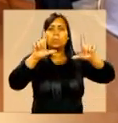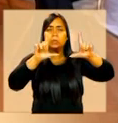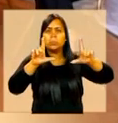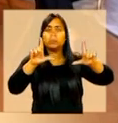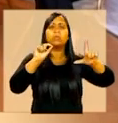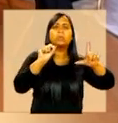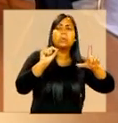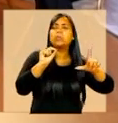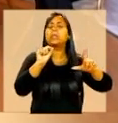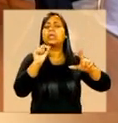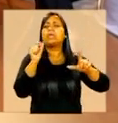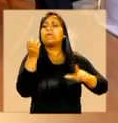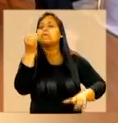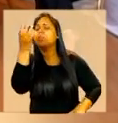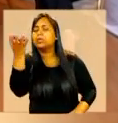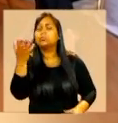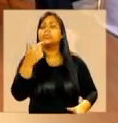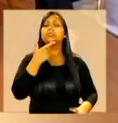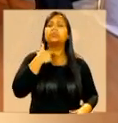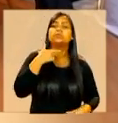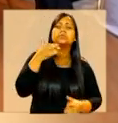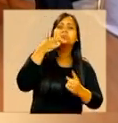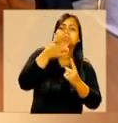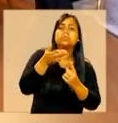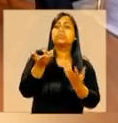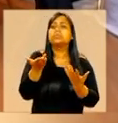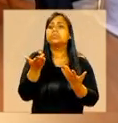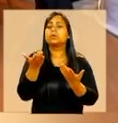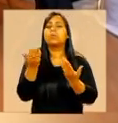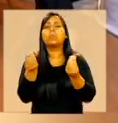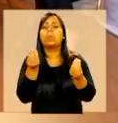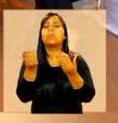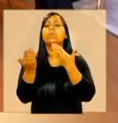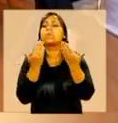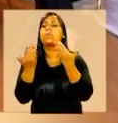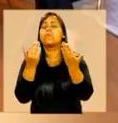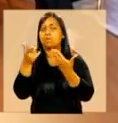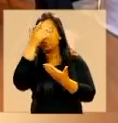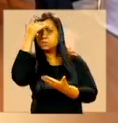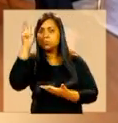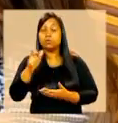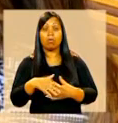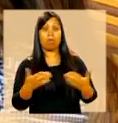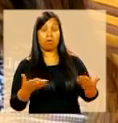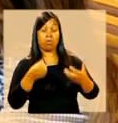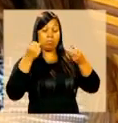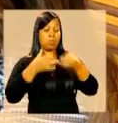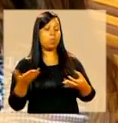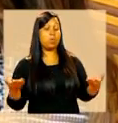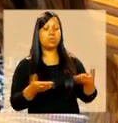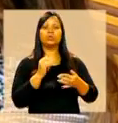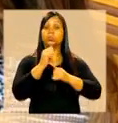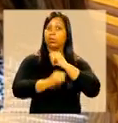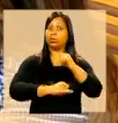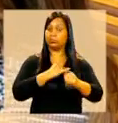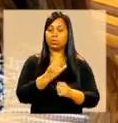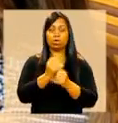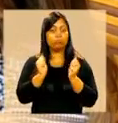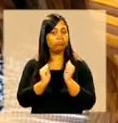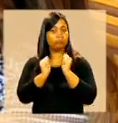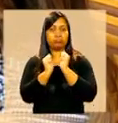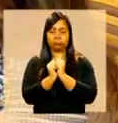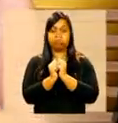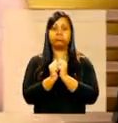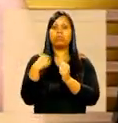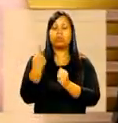certeza. e viajando para meio que seguir essa trilha? Você conversa muito assim com o pessoal que te procura? Sim, eu falo que hoje a internet é um